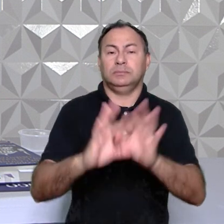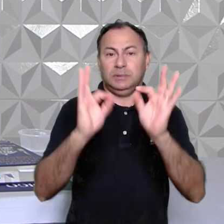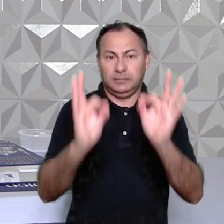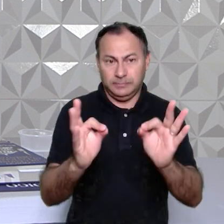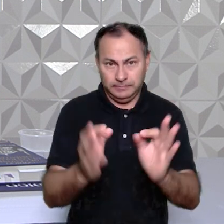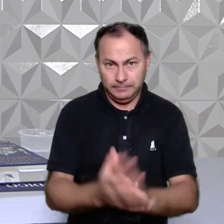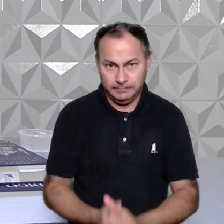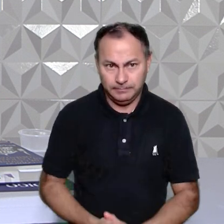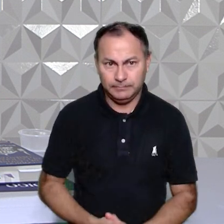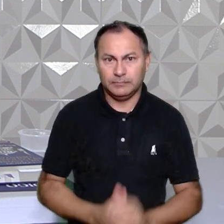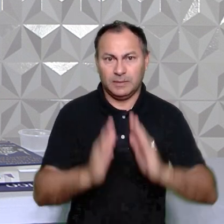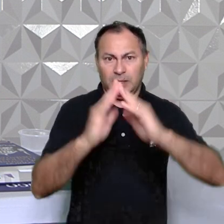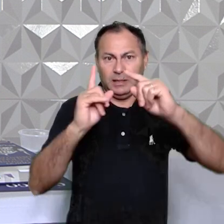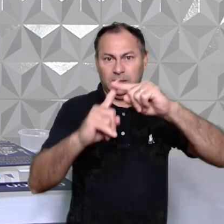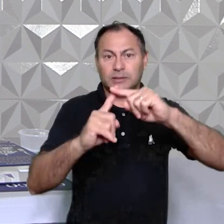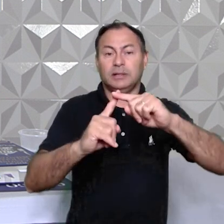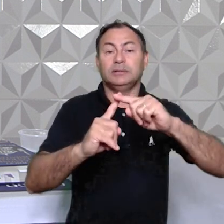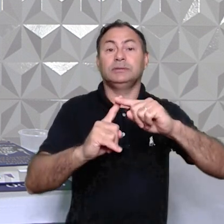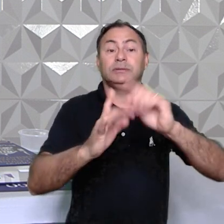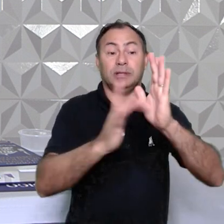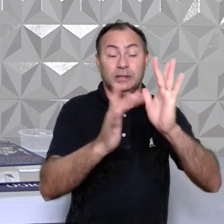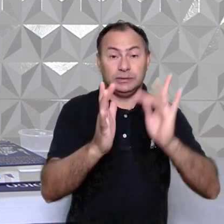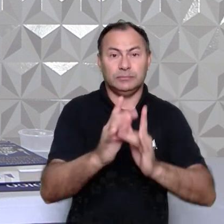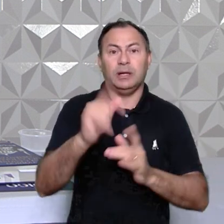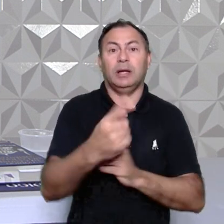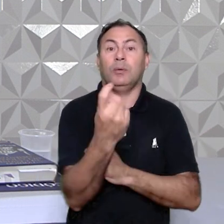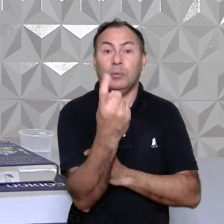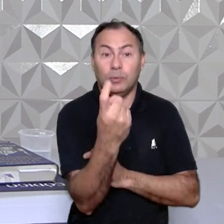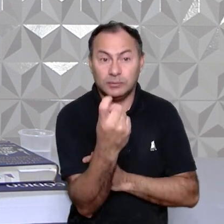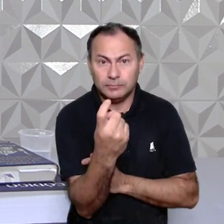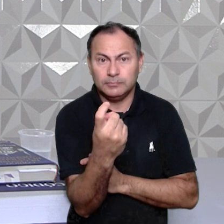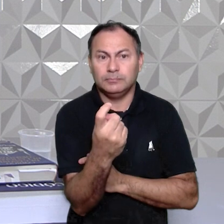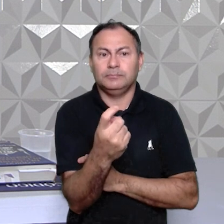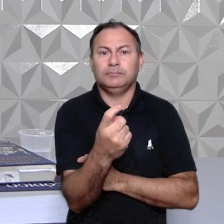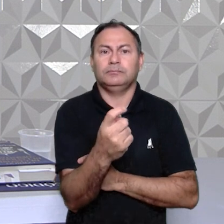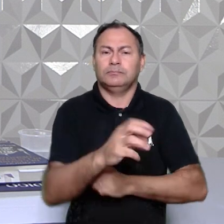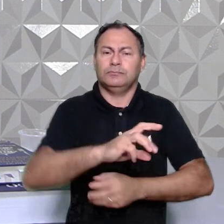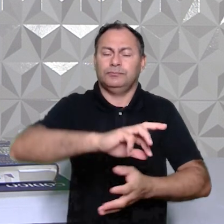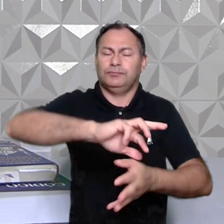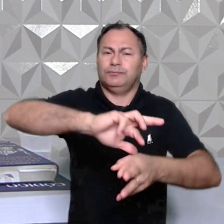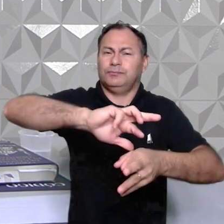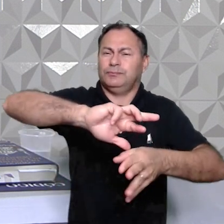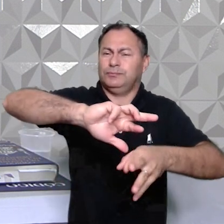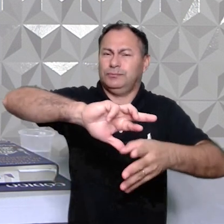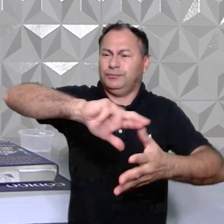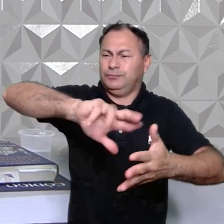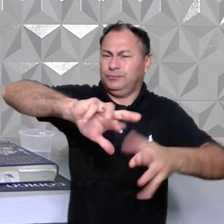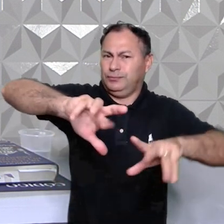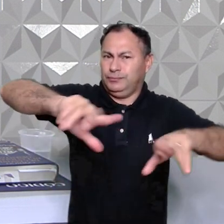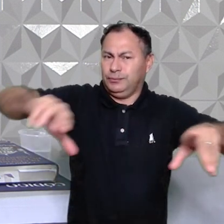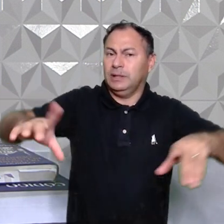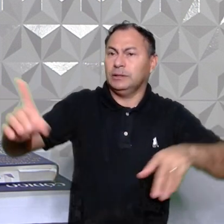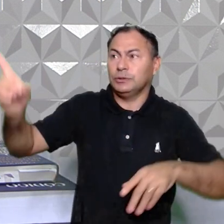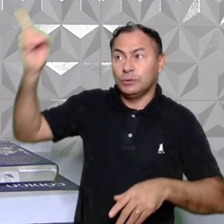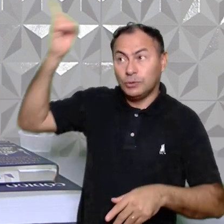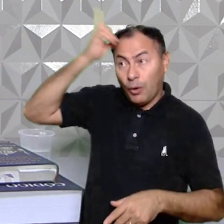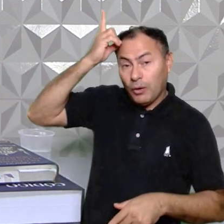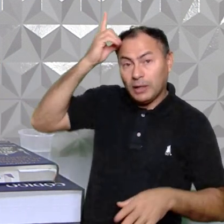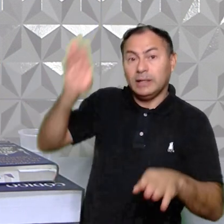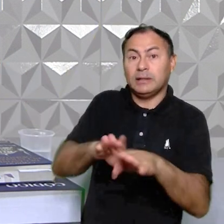uniformidade, né? A Igreja de Cristo, ela é una na diversidade dos dons e